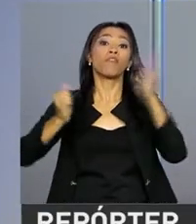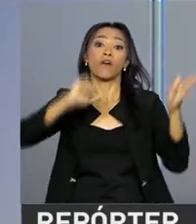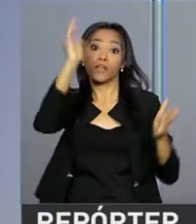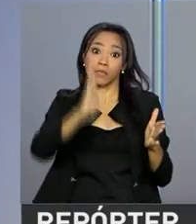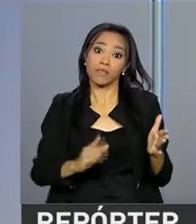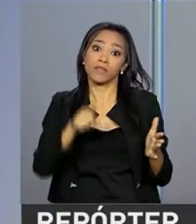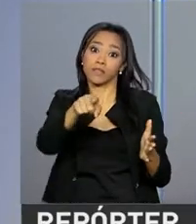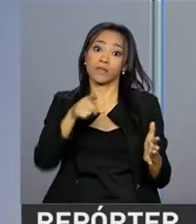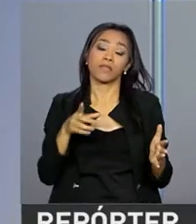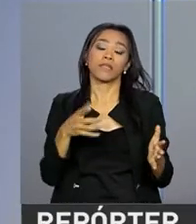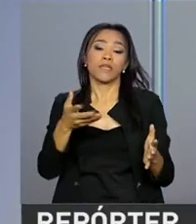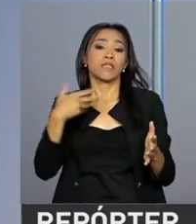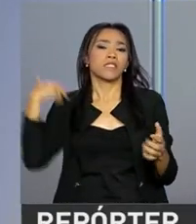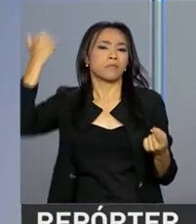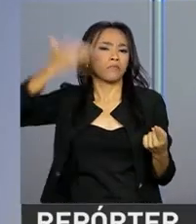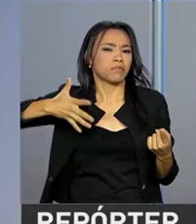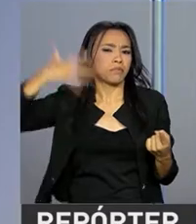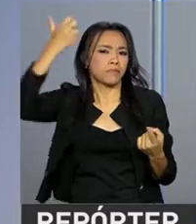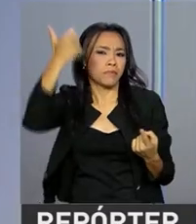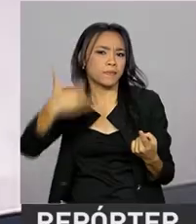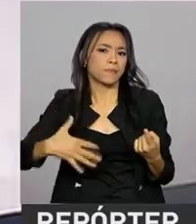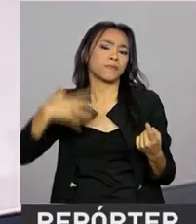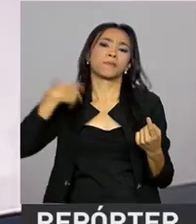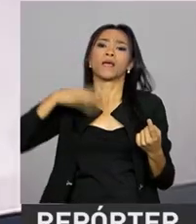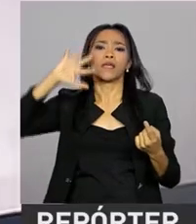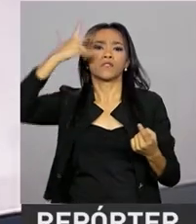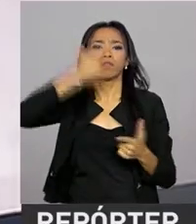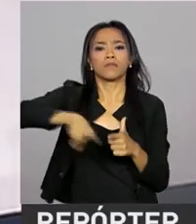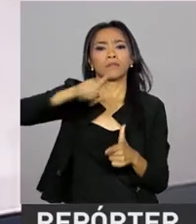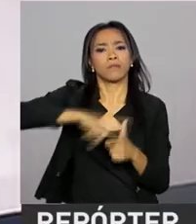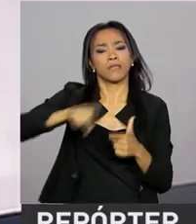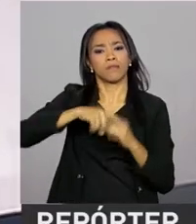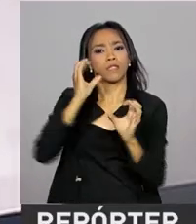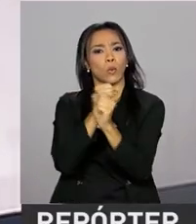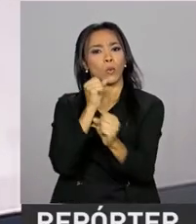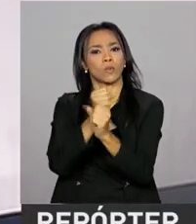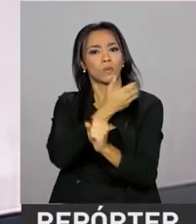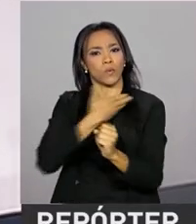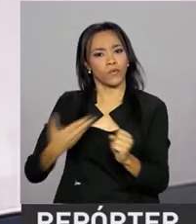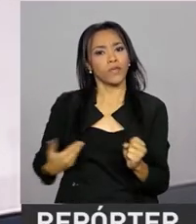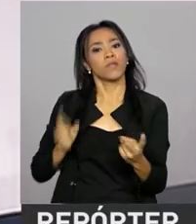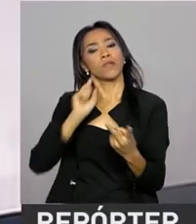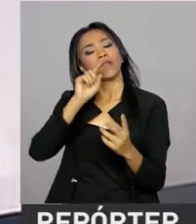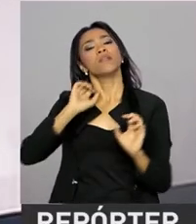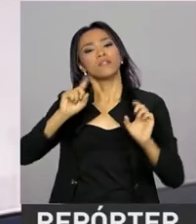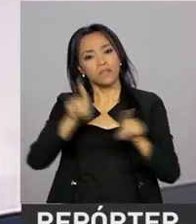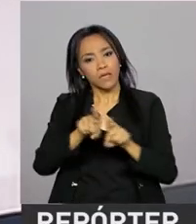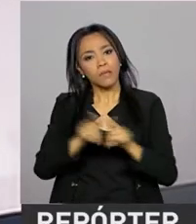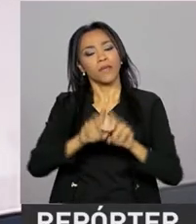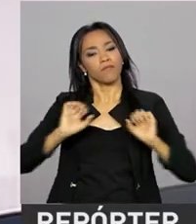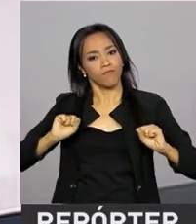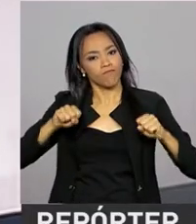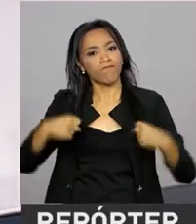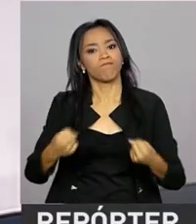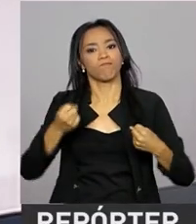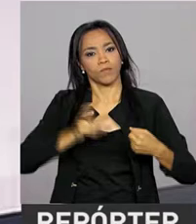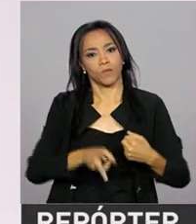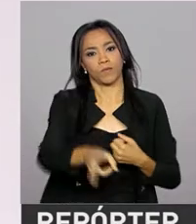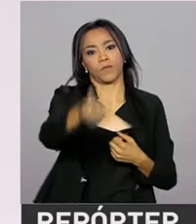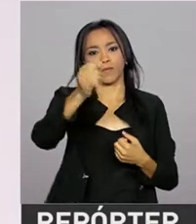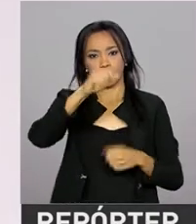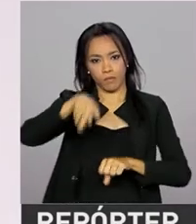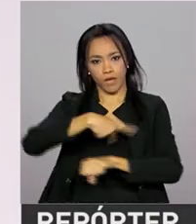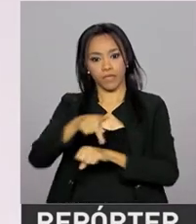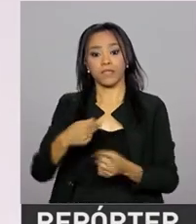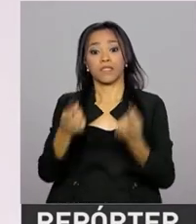crise econômica sanear as contas públicas e assim retomar a confiança no país michel temer destacou o diálogo